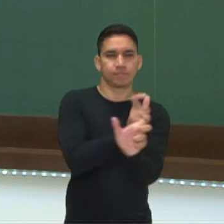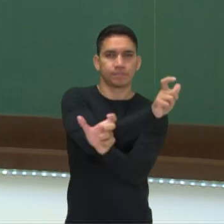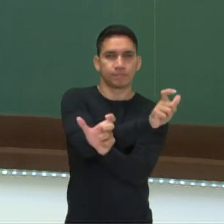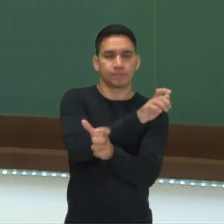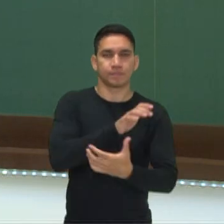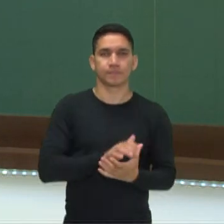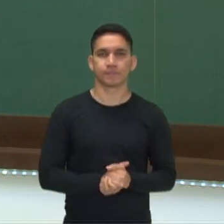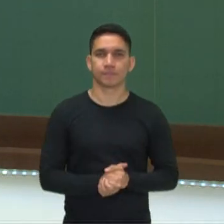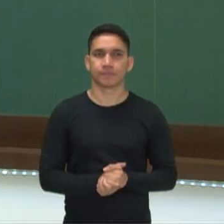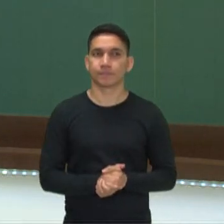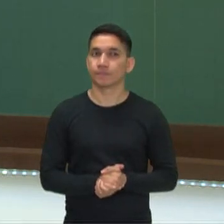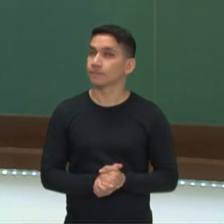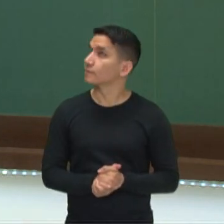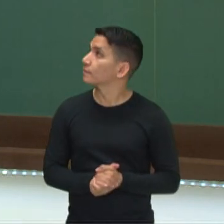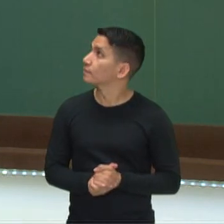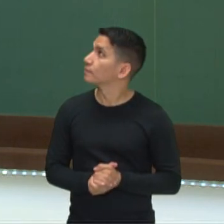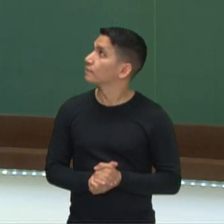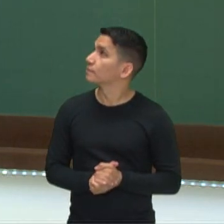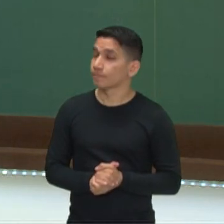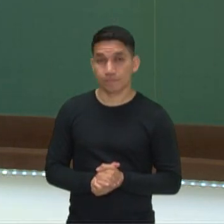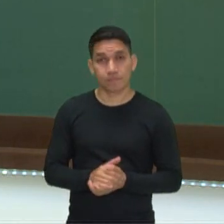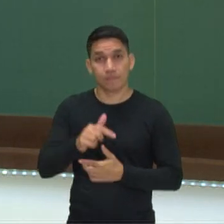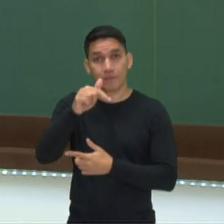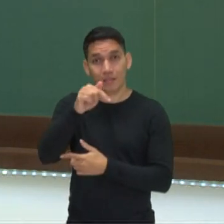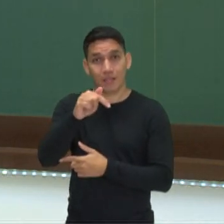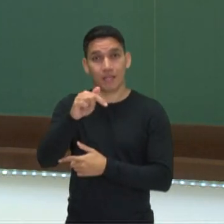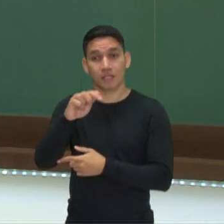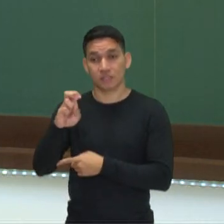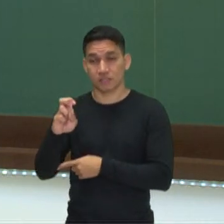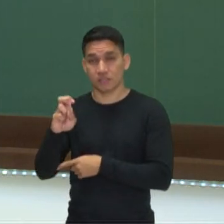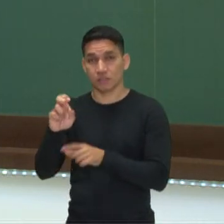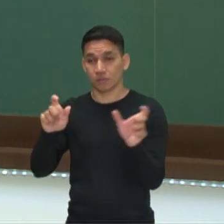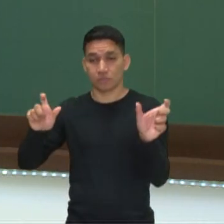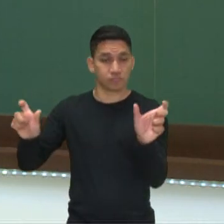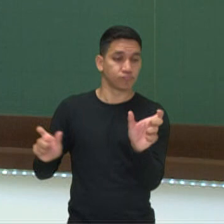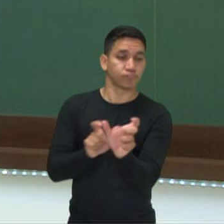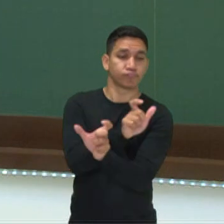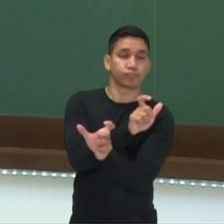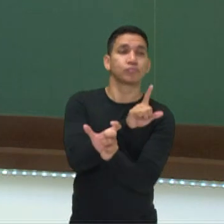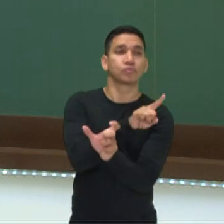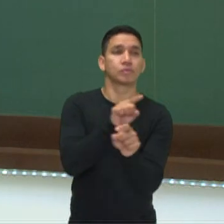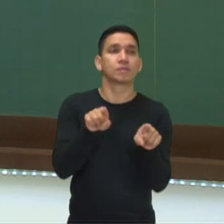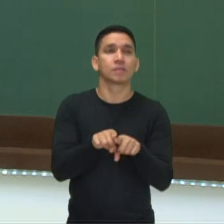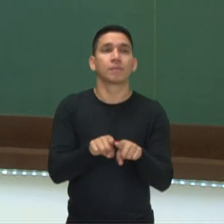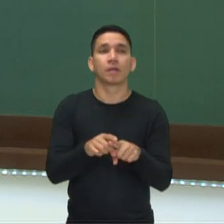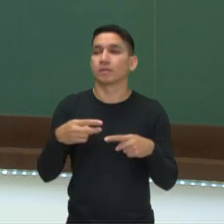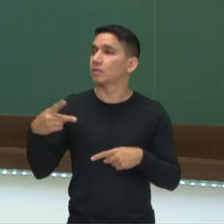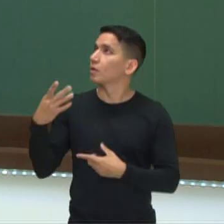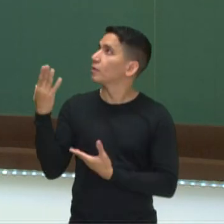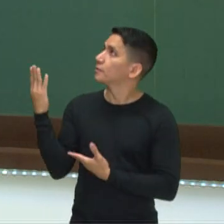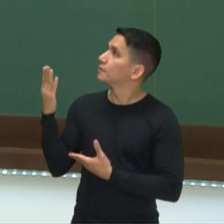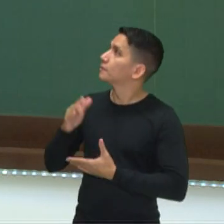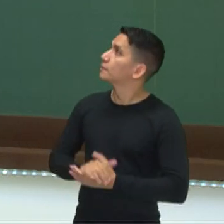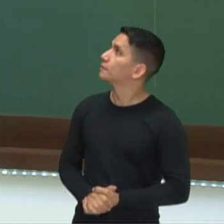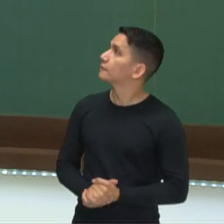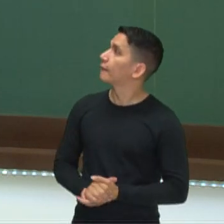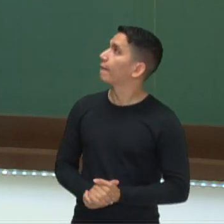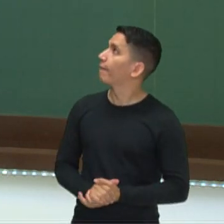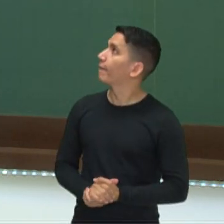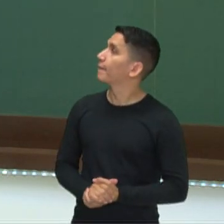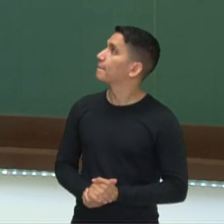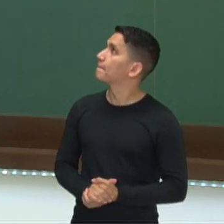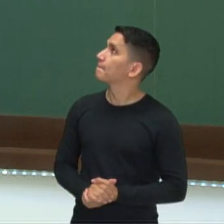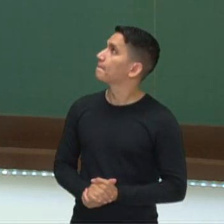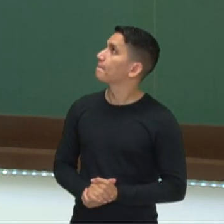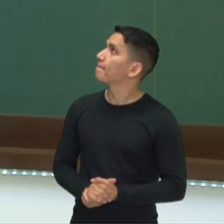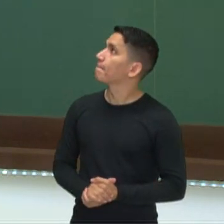E passando 75 para o primeiro membro, eu tenho isso aqui, 28,5h ao